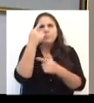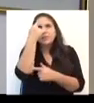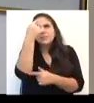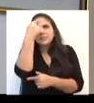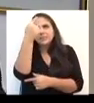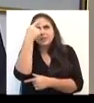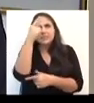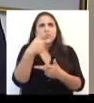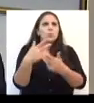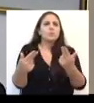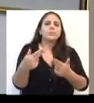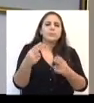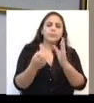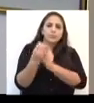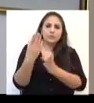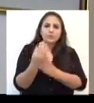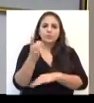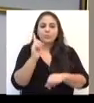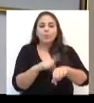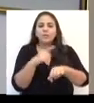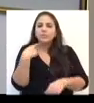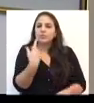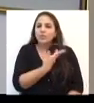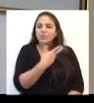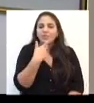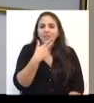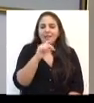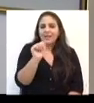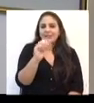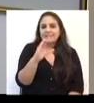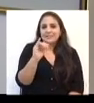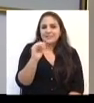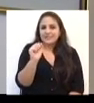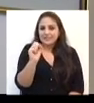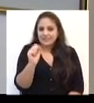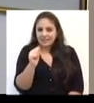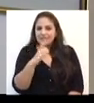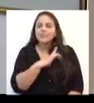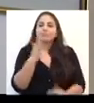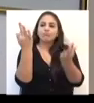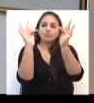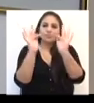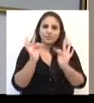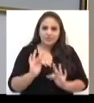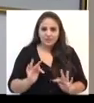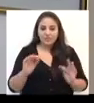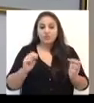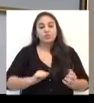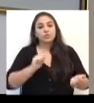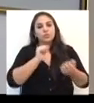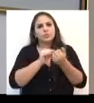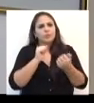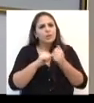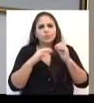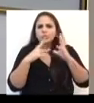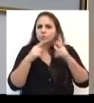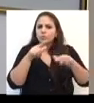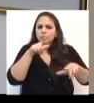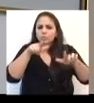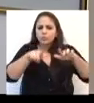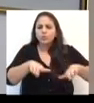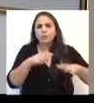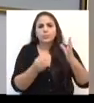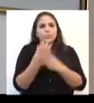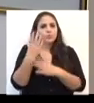Hoje, quando você fala Acisa, você vê que eles tiveram a felicidade de reunir todos os setores produtivos. É